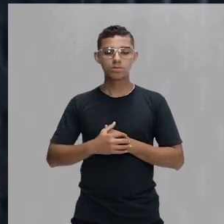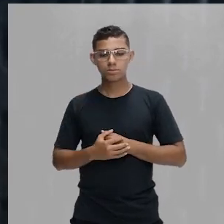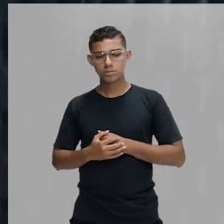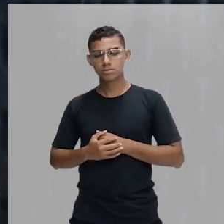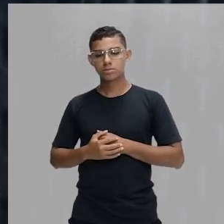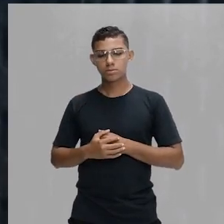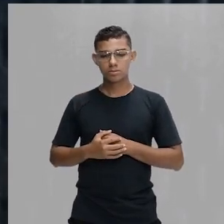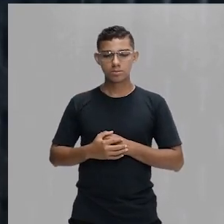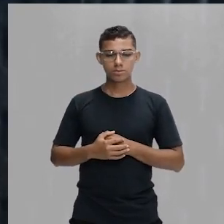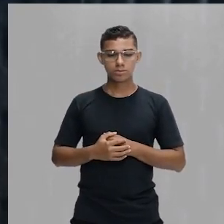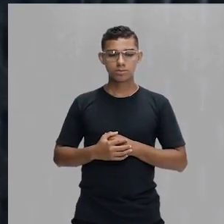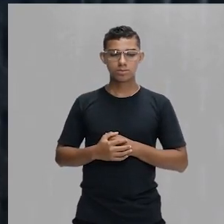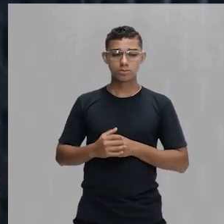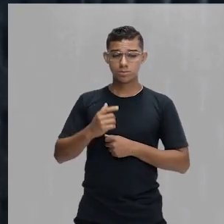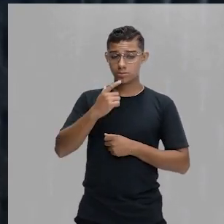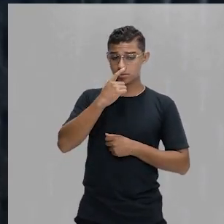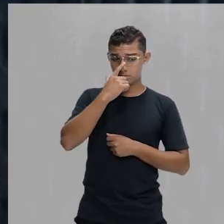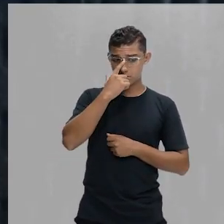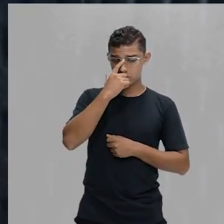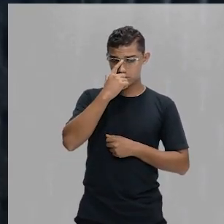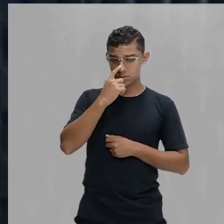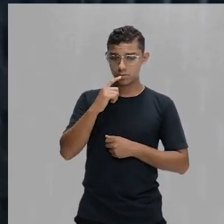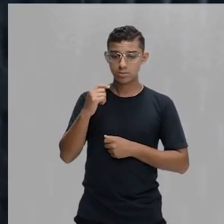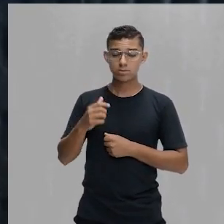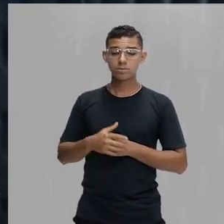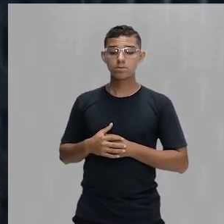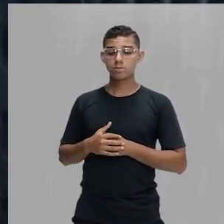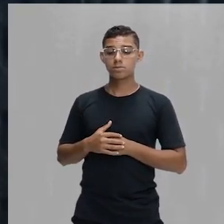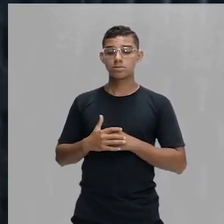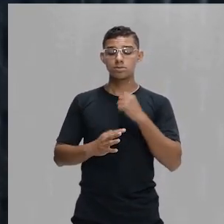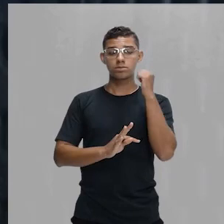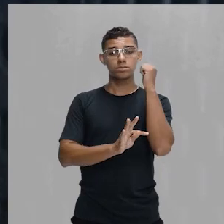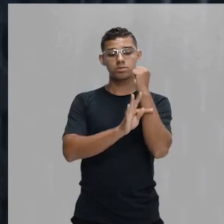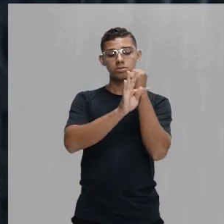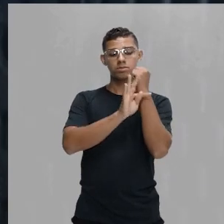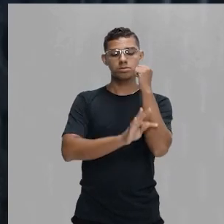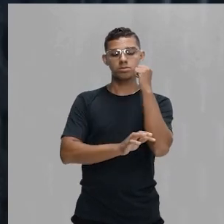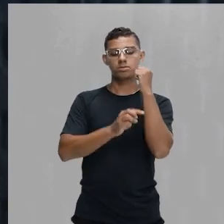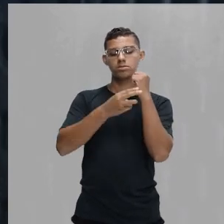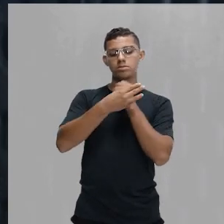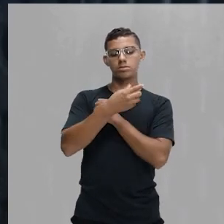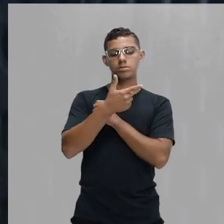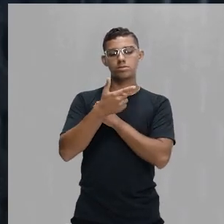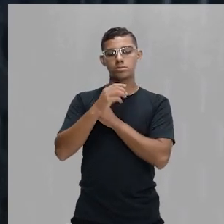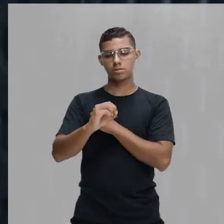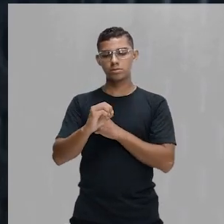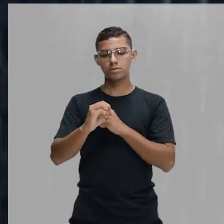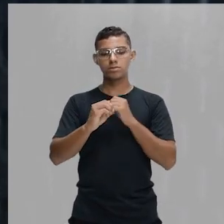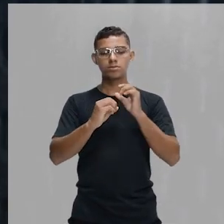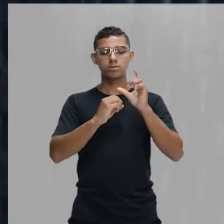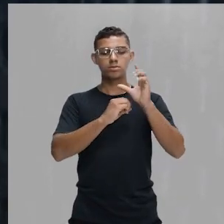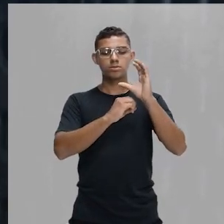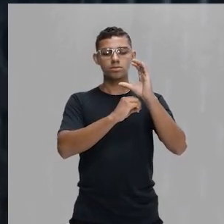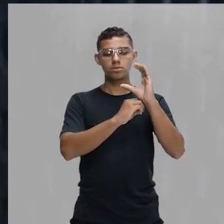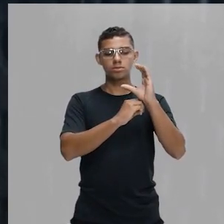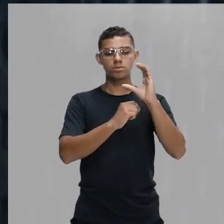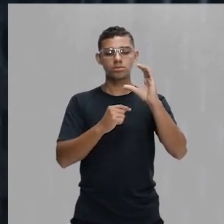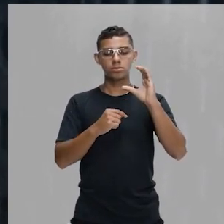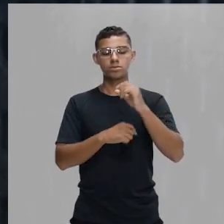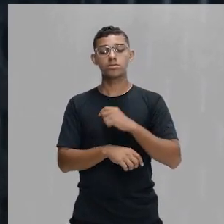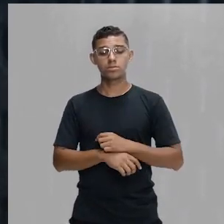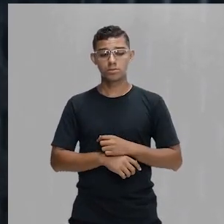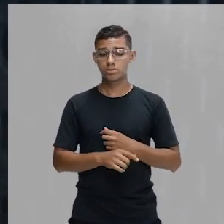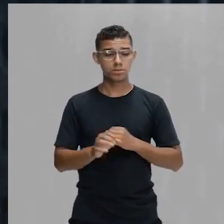que passa pelo reator a uma temperatura de 320 graus Celsius. Para que não entre